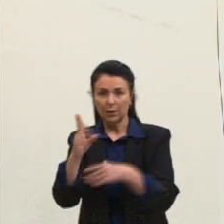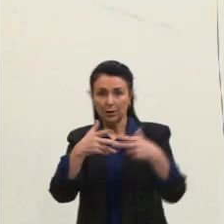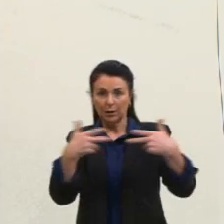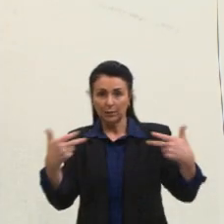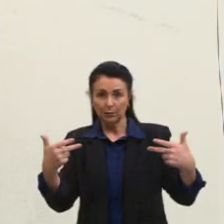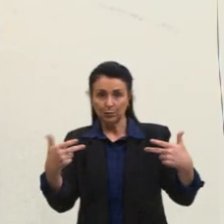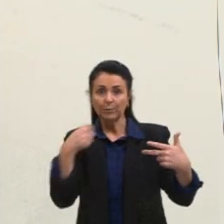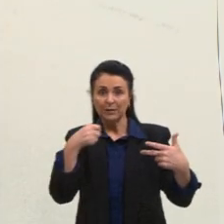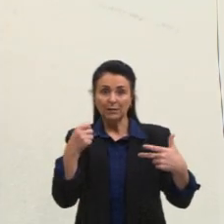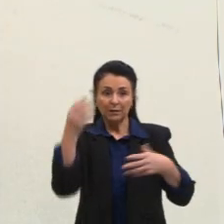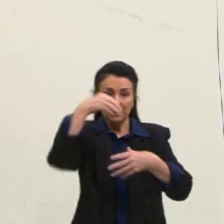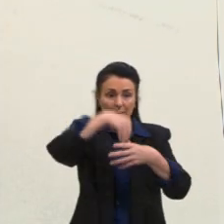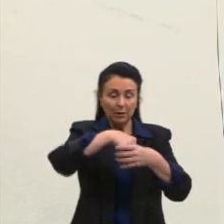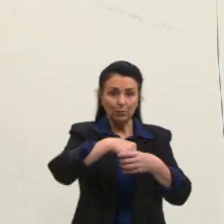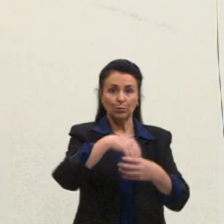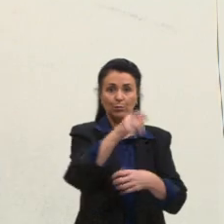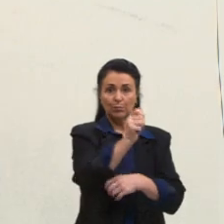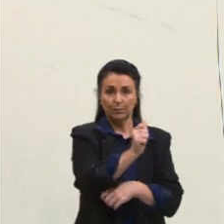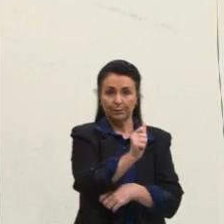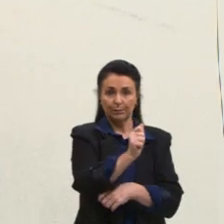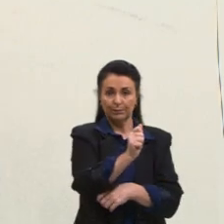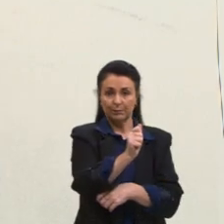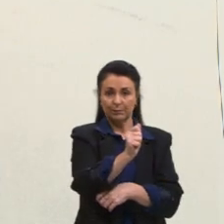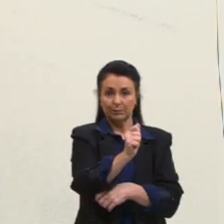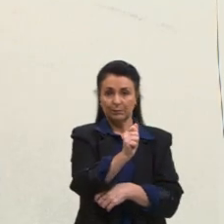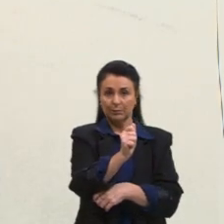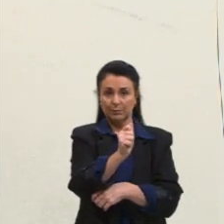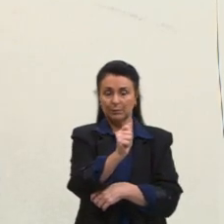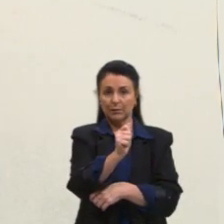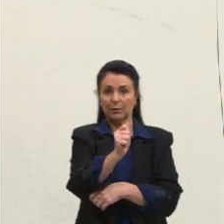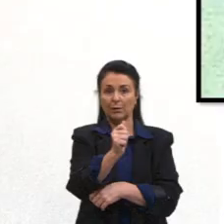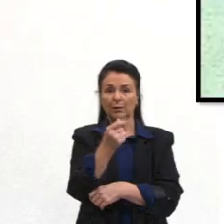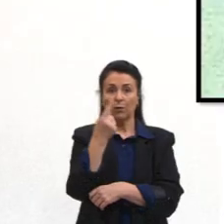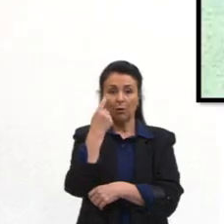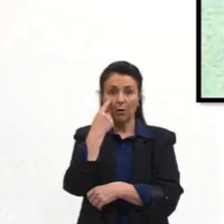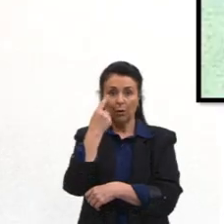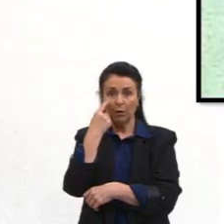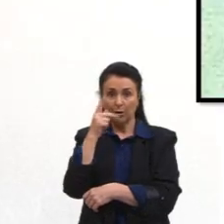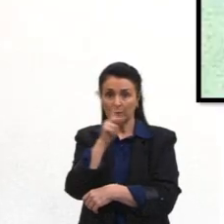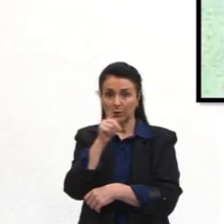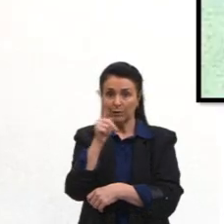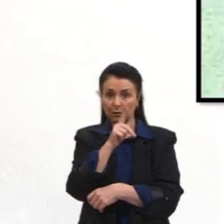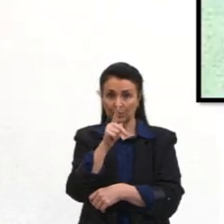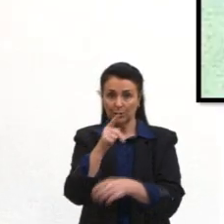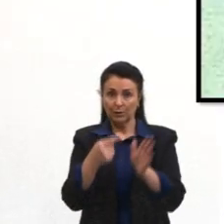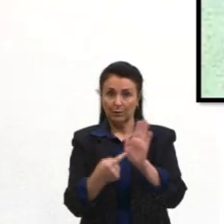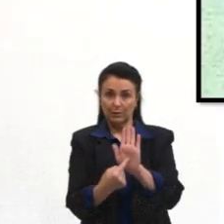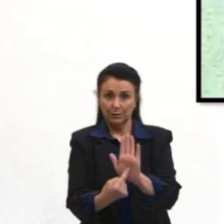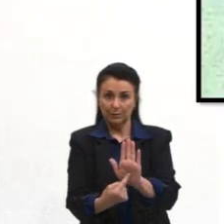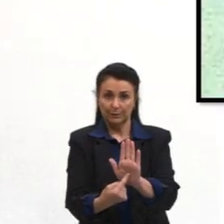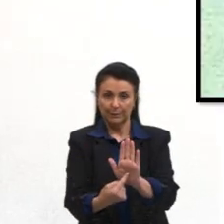em ar Ok vou retornar então pros lado e pra gente dar continuidade aula